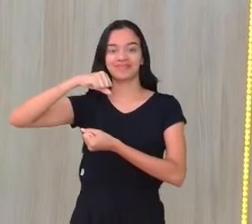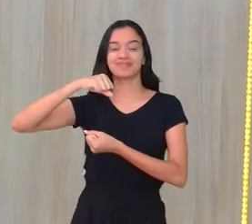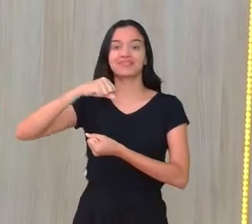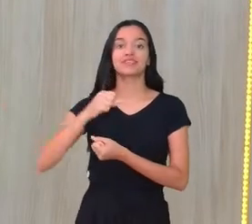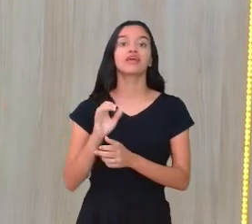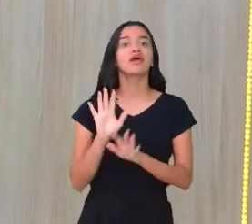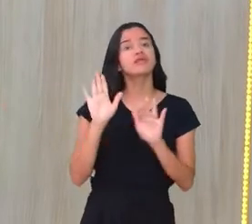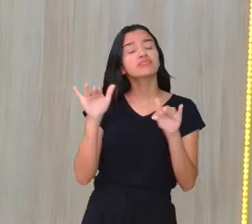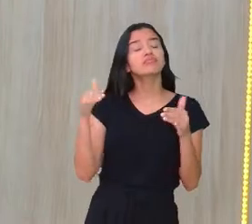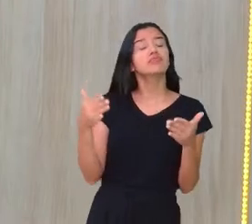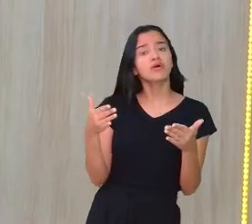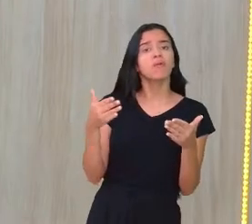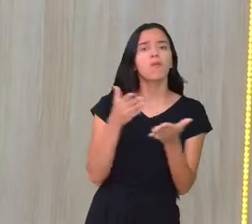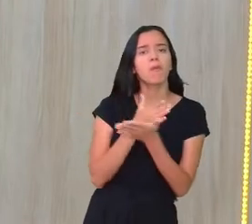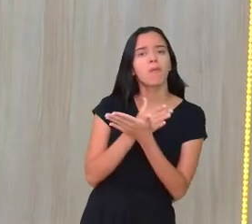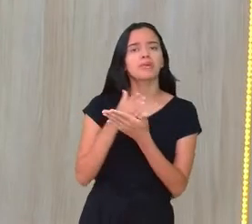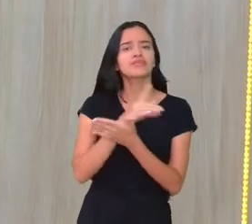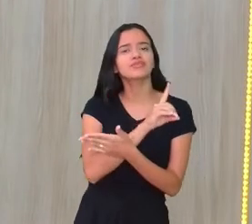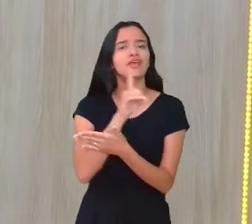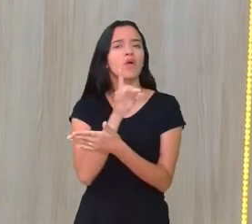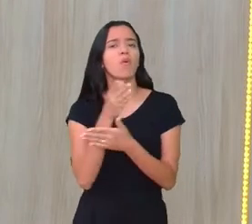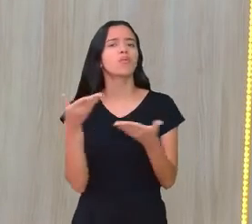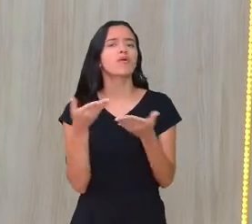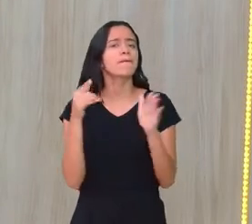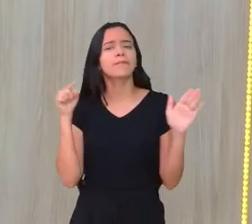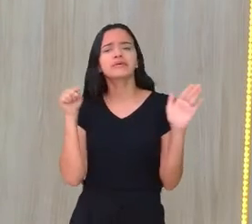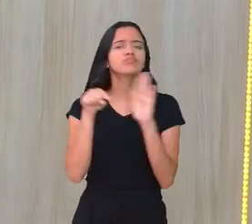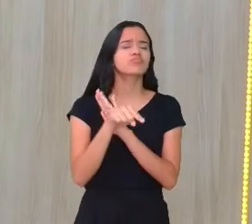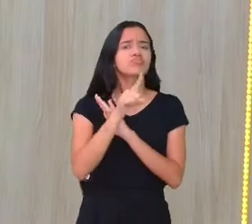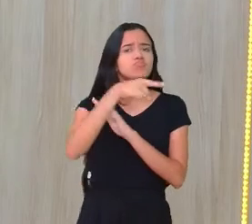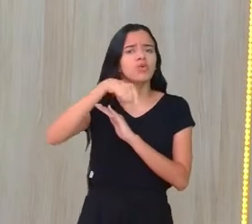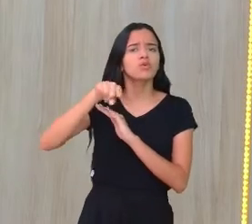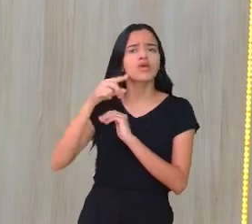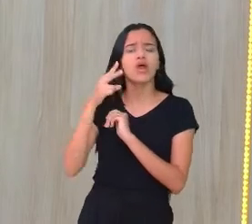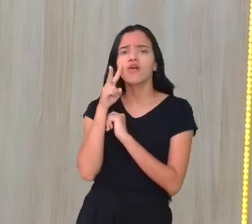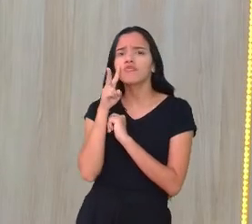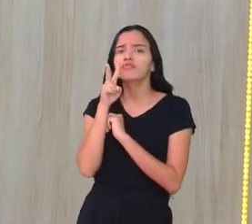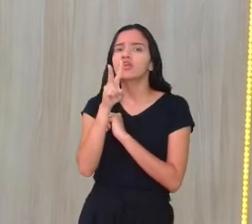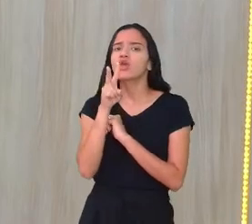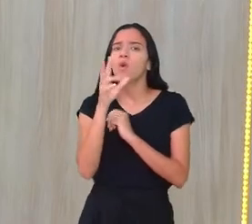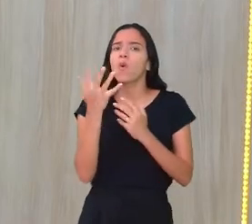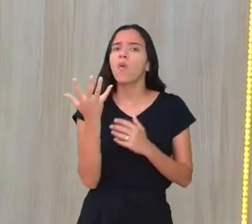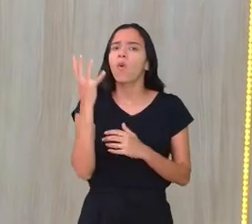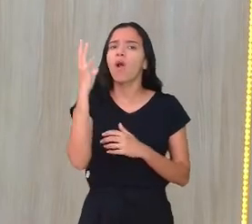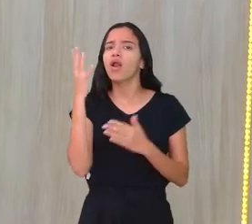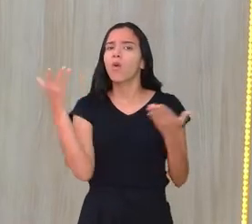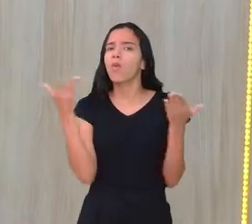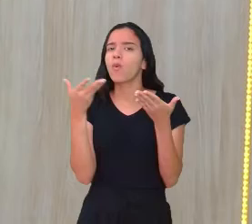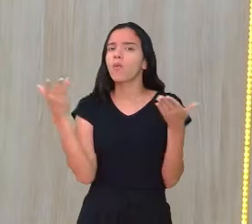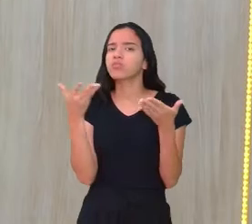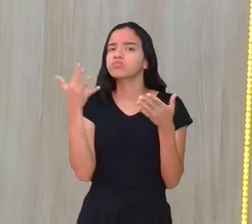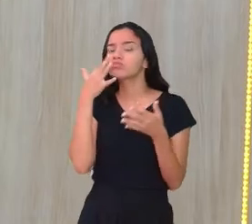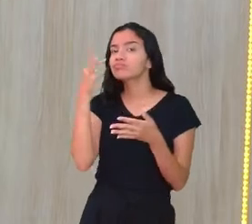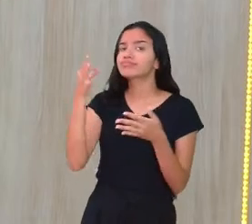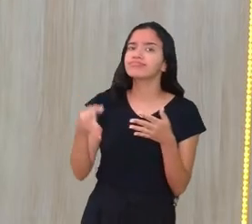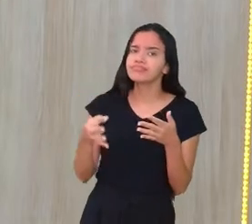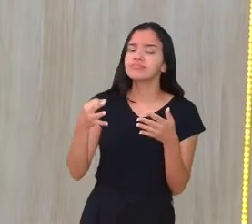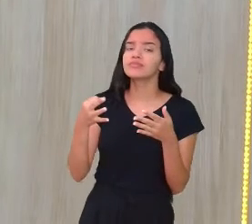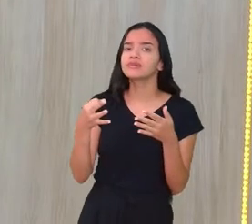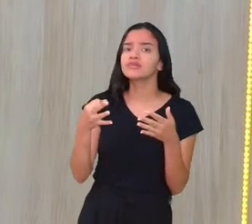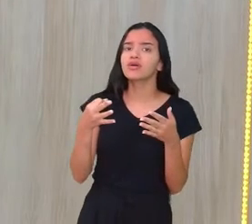sustentabilidade. Então, começando o dia hoje perguntando a vocês, vocês olharam aí o tempo hoje, prestaram atenção